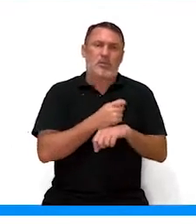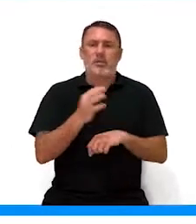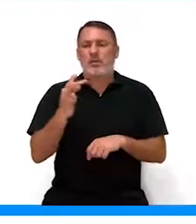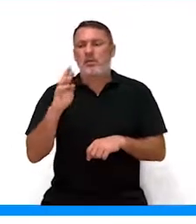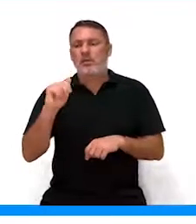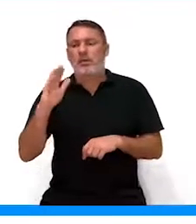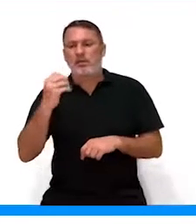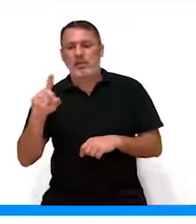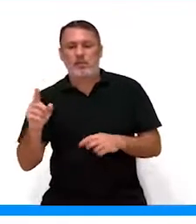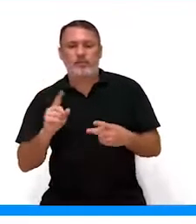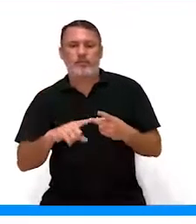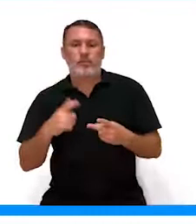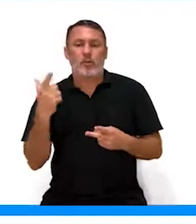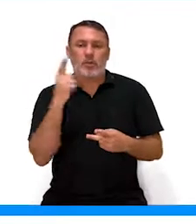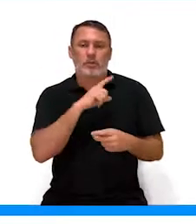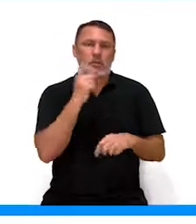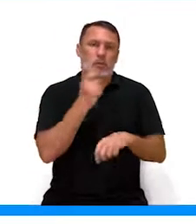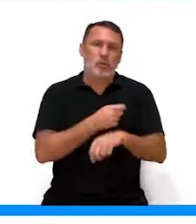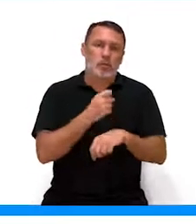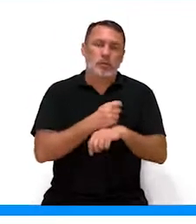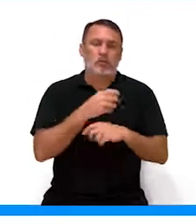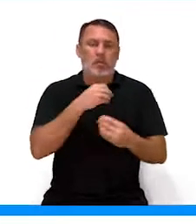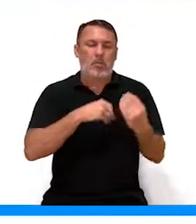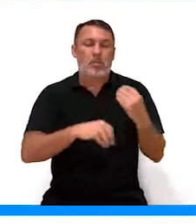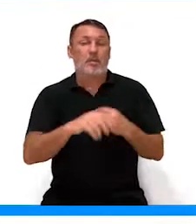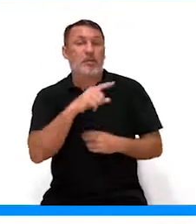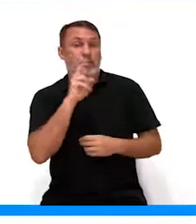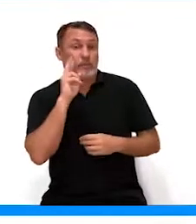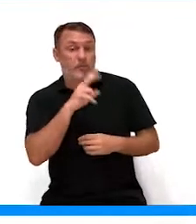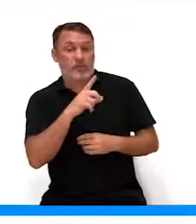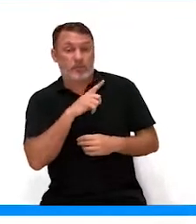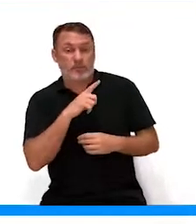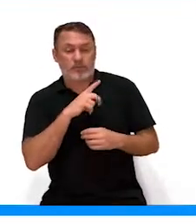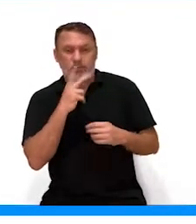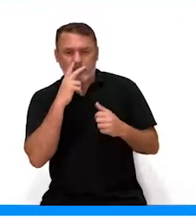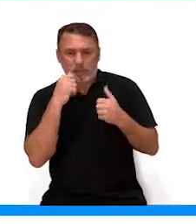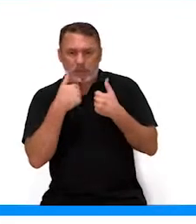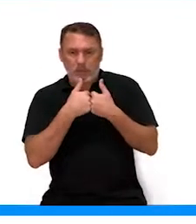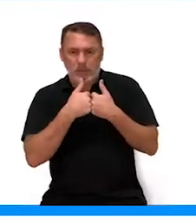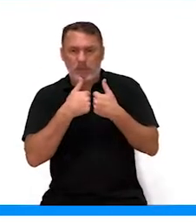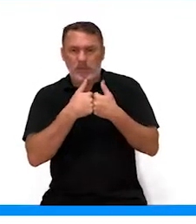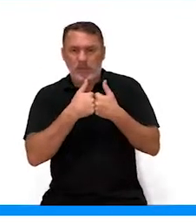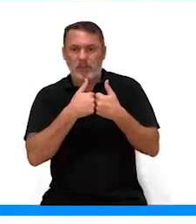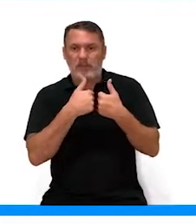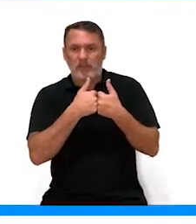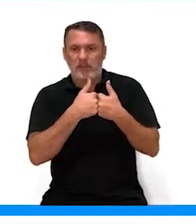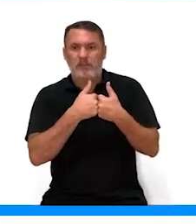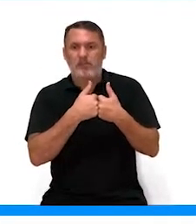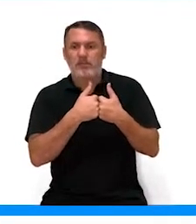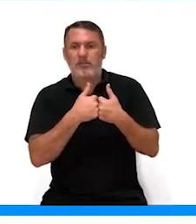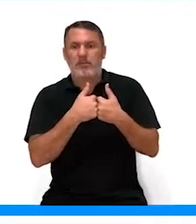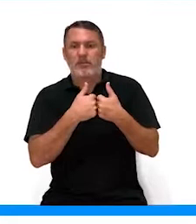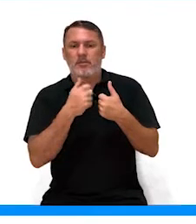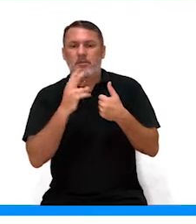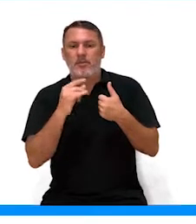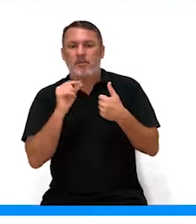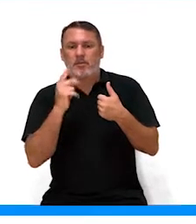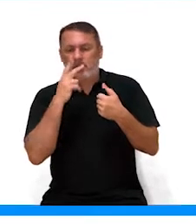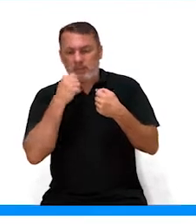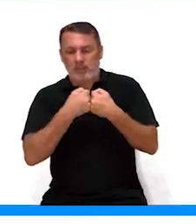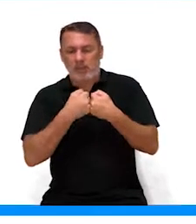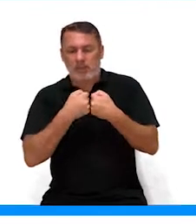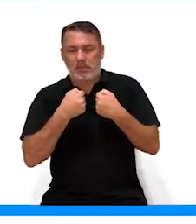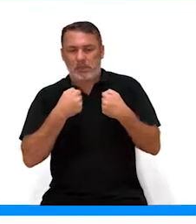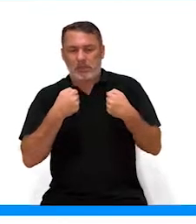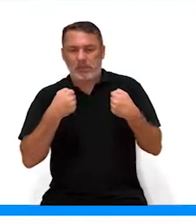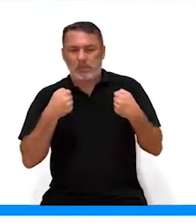à tração, ele confere resistência. Então, quando ele é tensionado, né? Ele